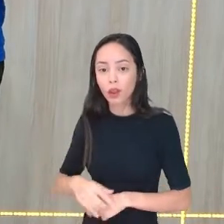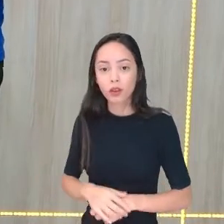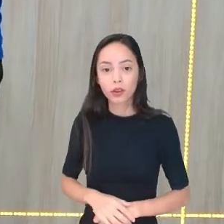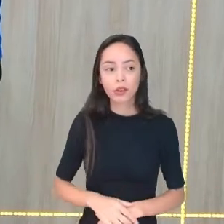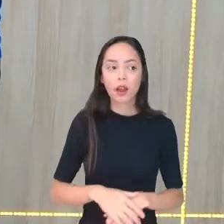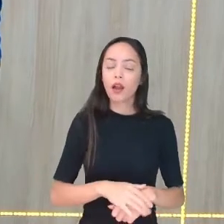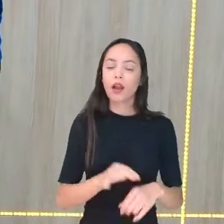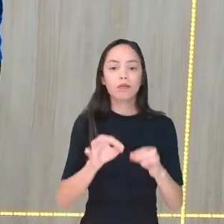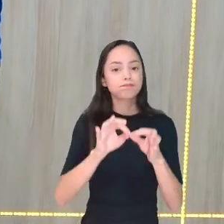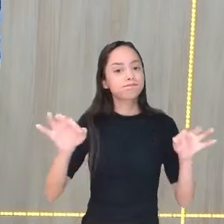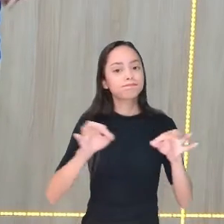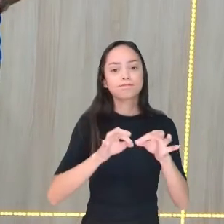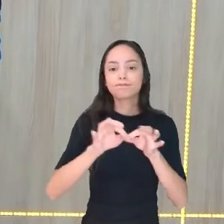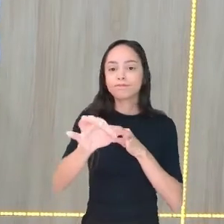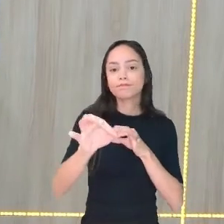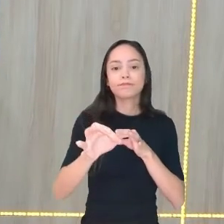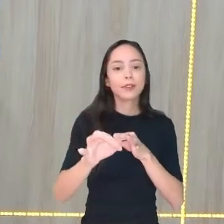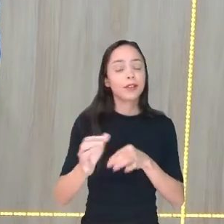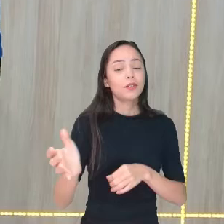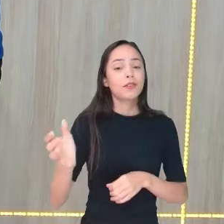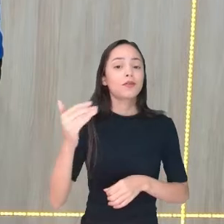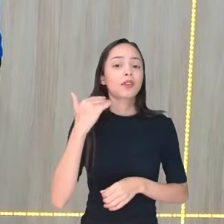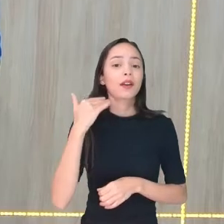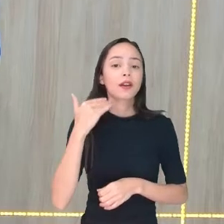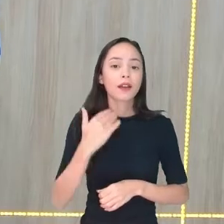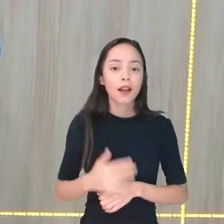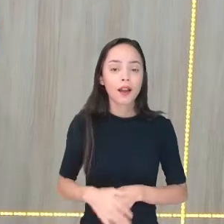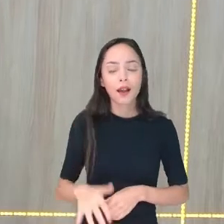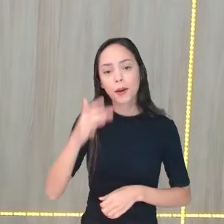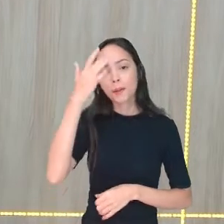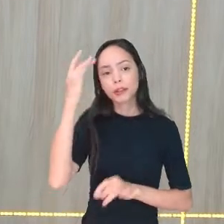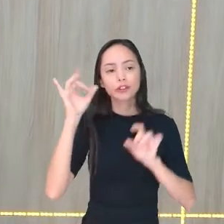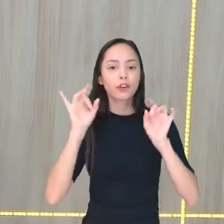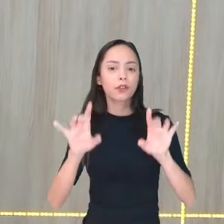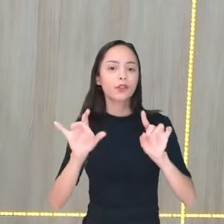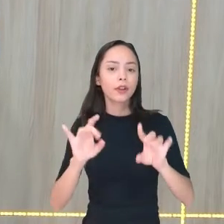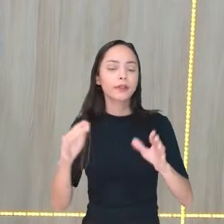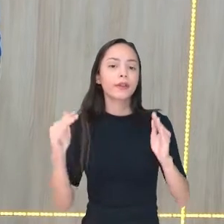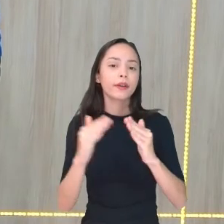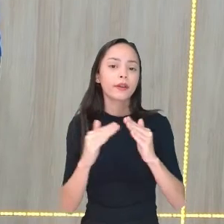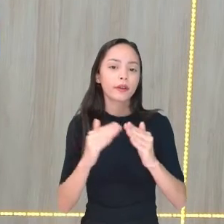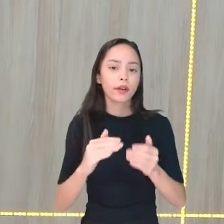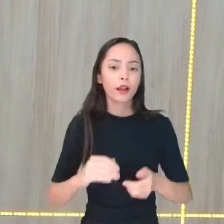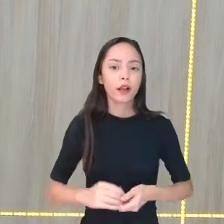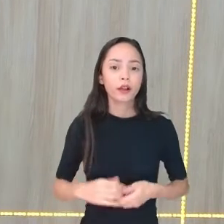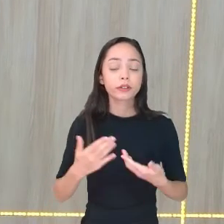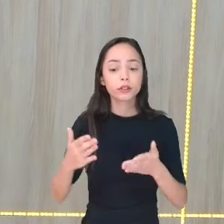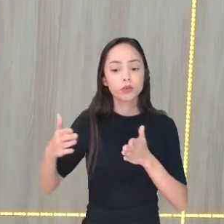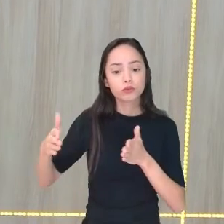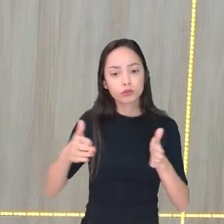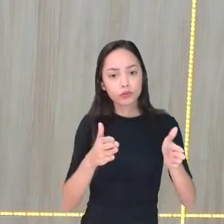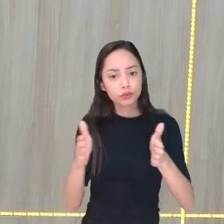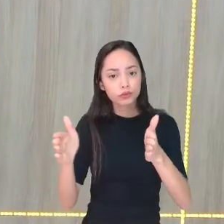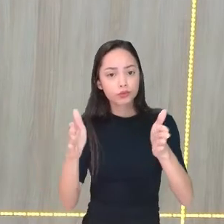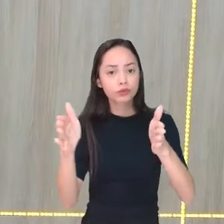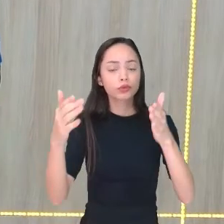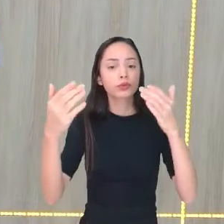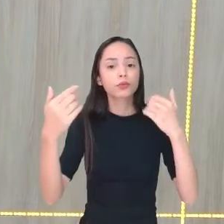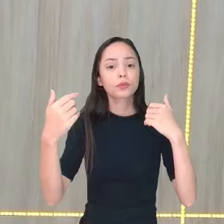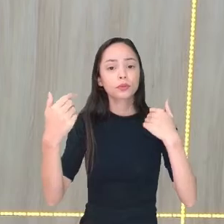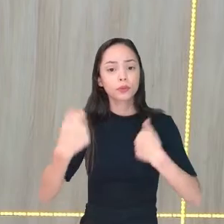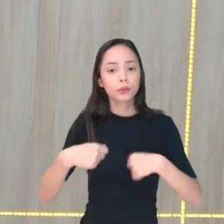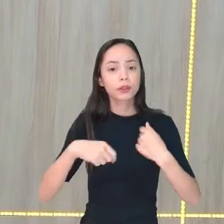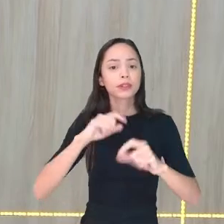ali ao redor. As pessoas já começam a vender as casas, né? Ah, ali vai passar uma avenida. Então, ó, onde vai passar a avenida, vai virar um